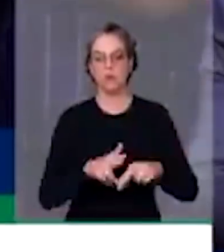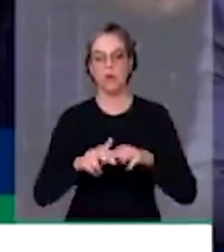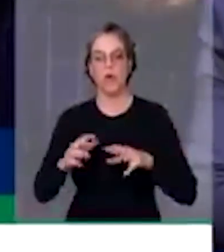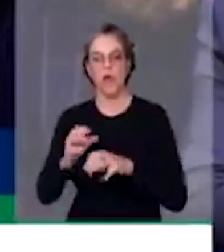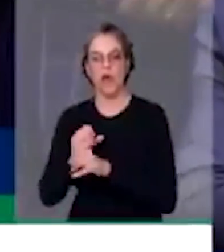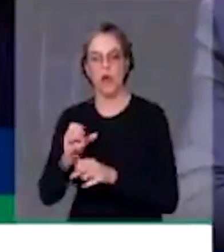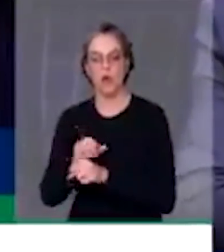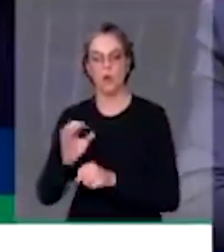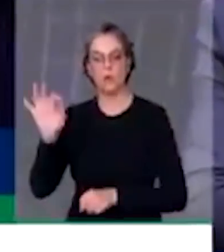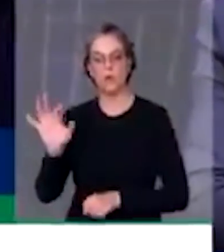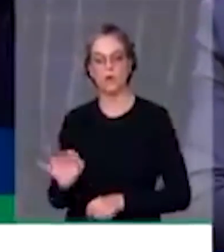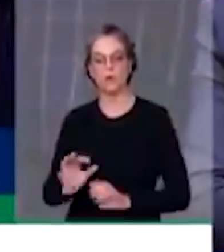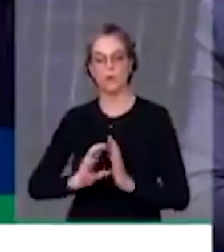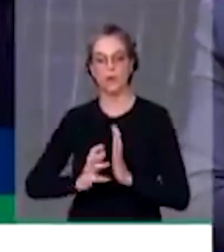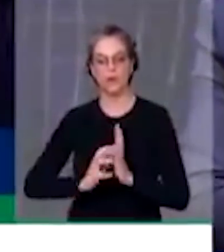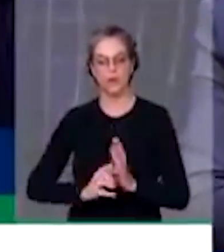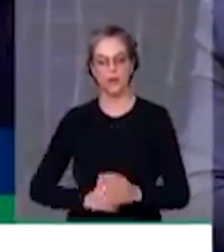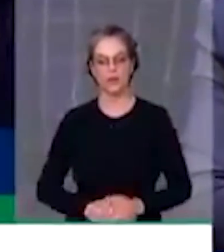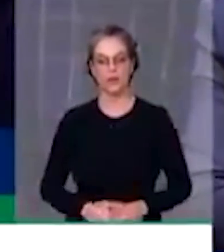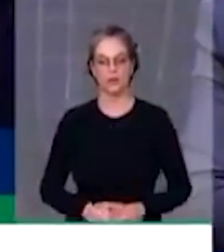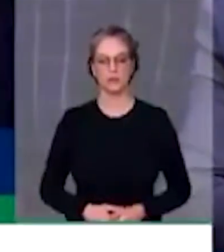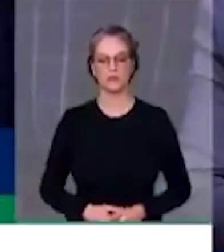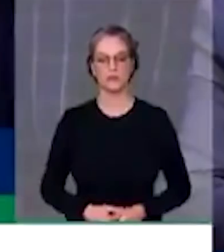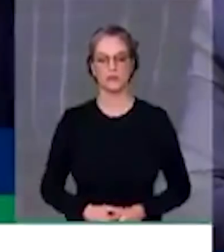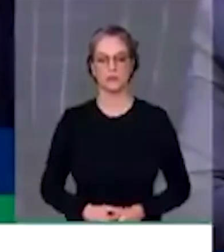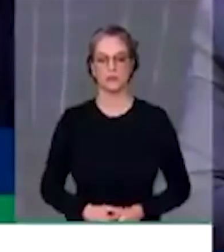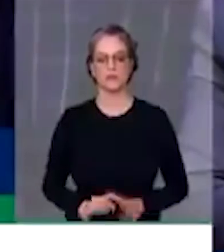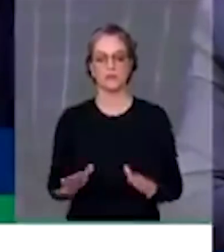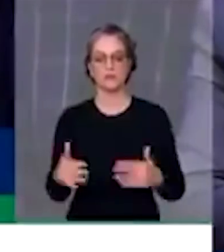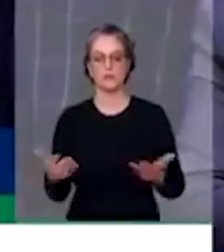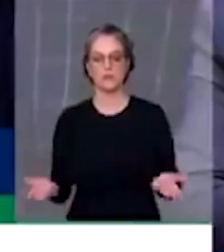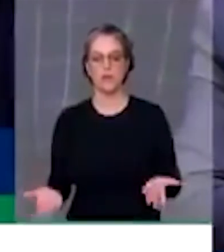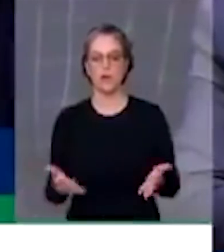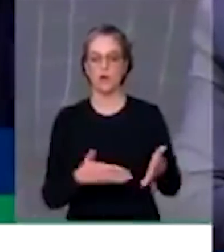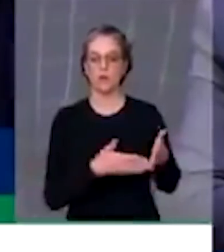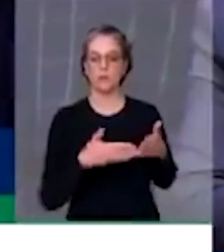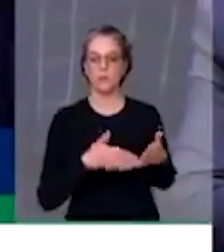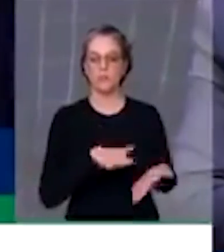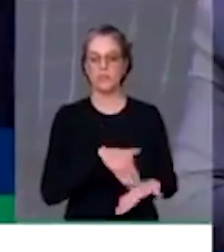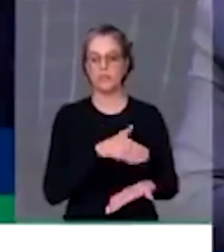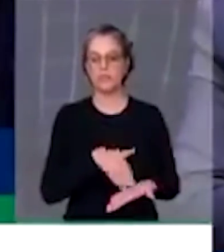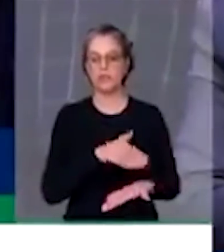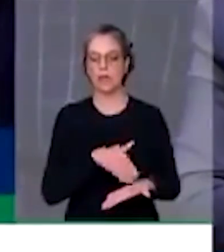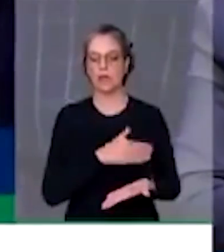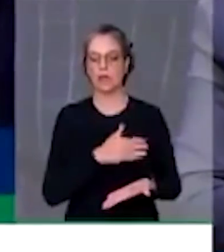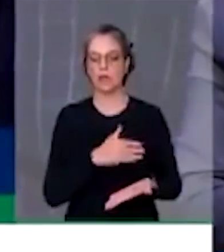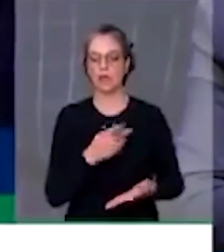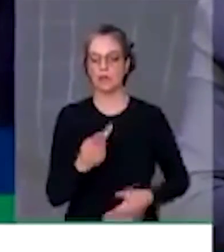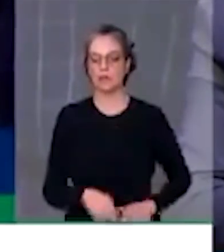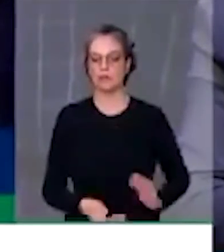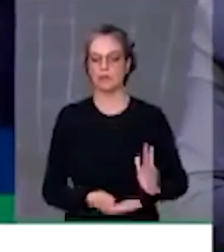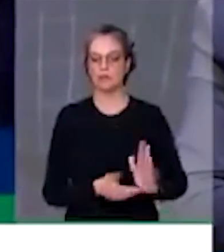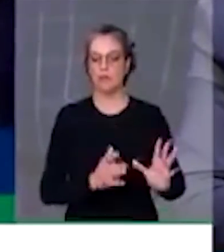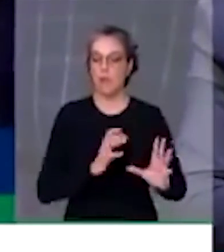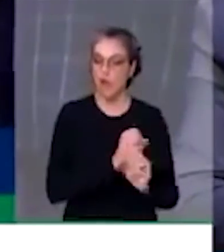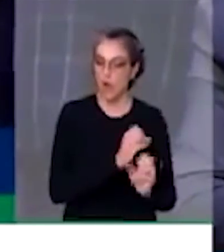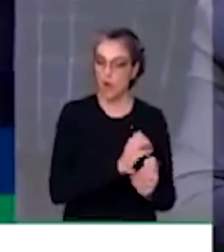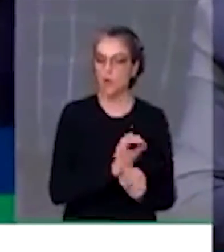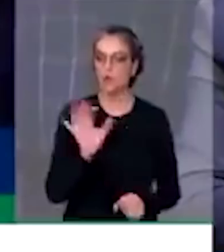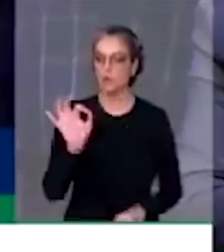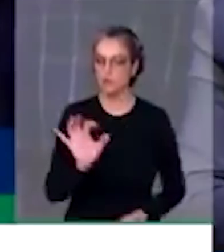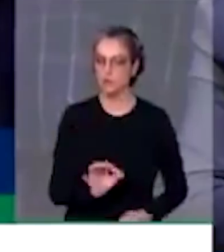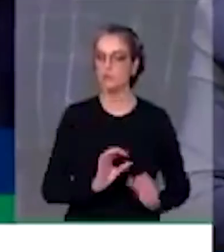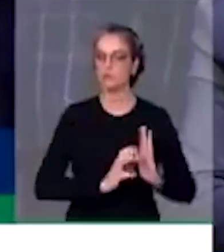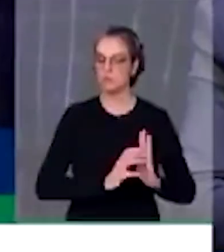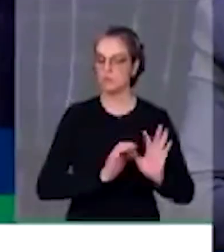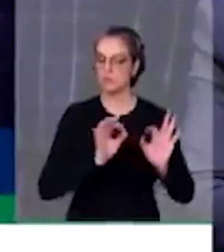partidária na minha frente à parte a diferença do governo Jair bolsonaro recebeu emendas e